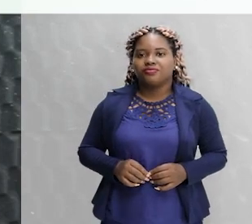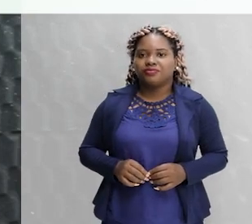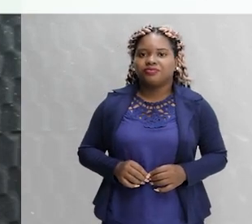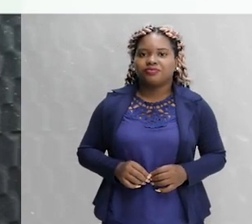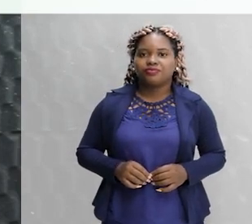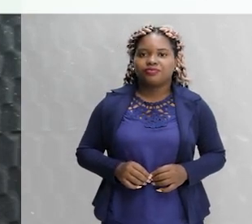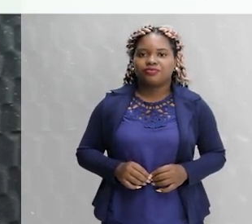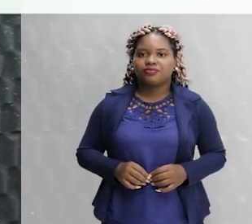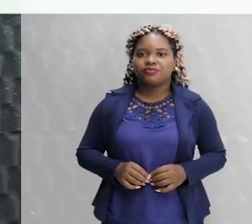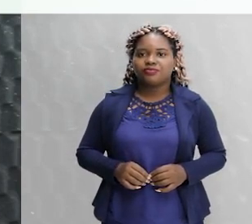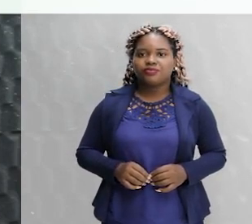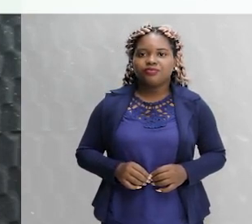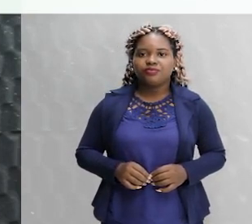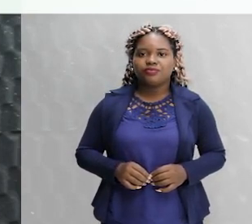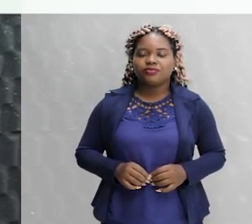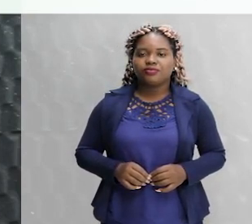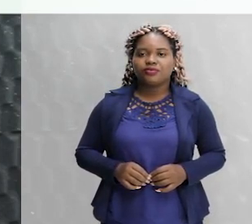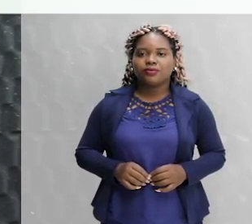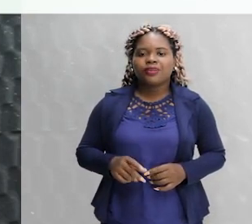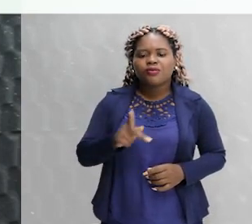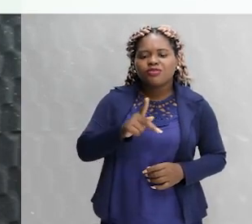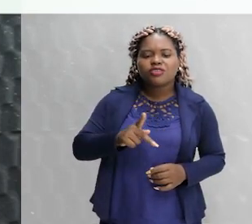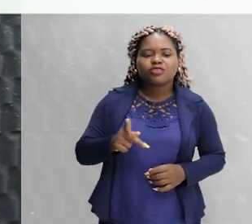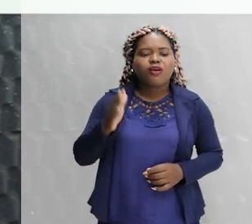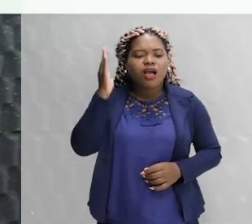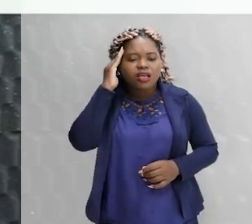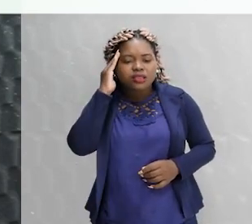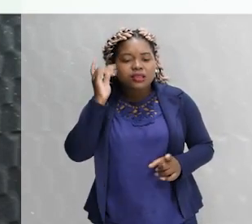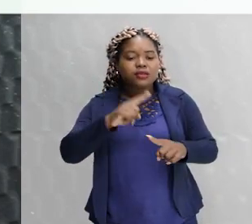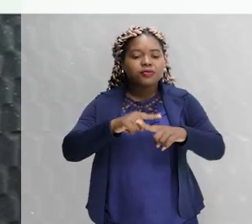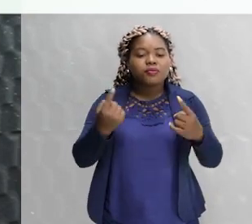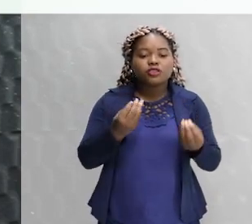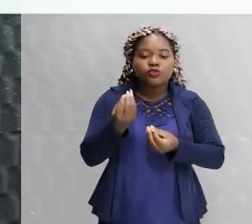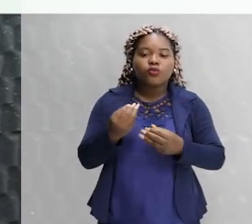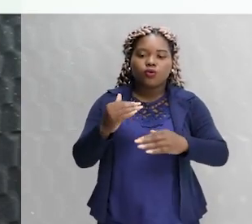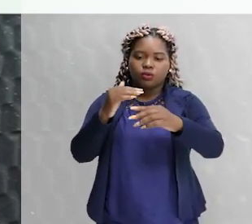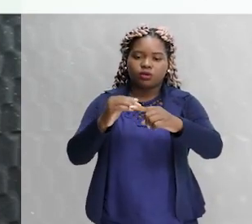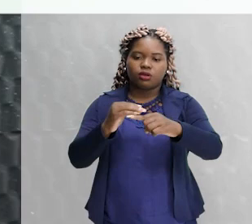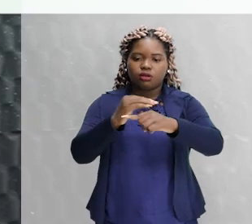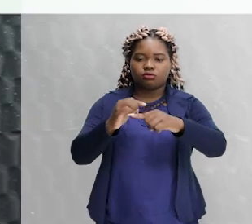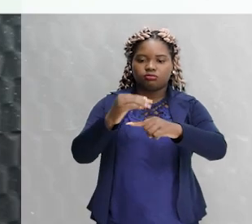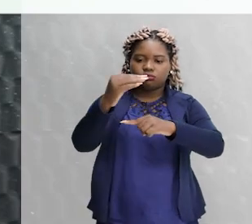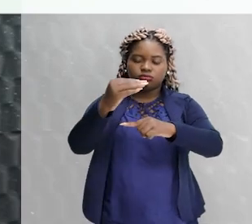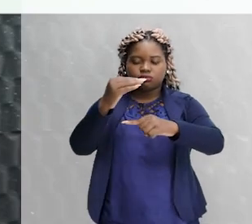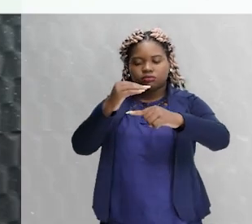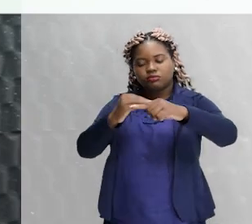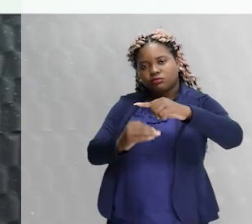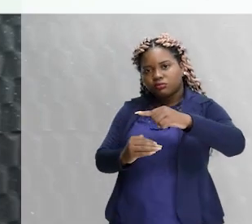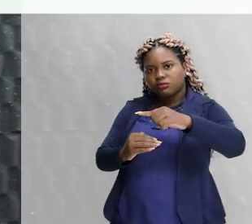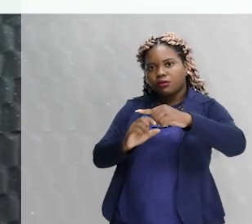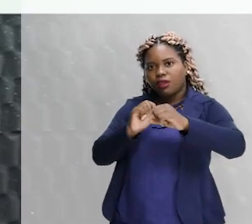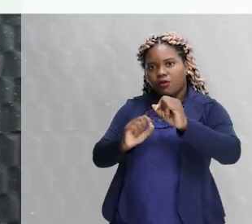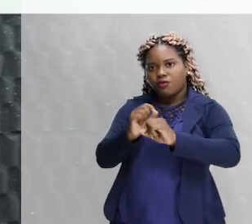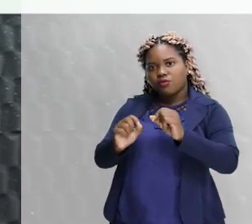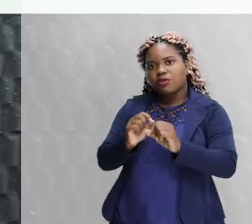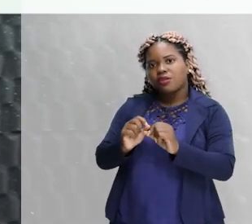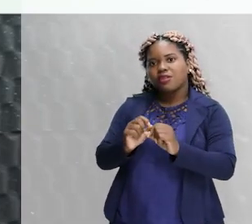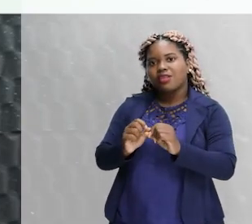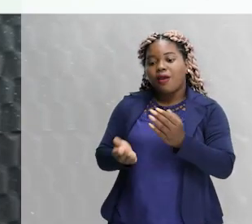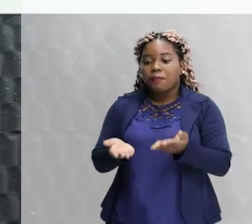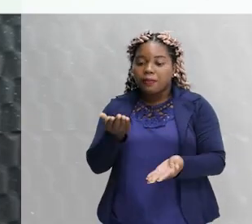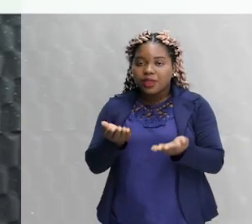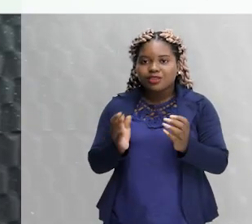respectivo peso. Certo, pessoal? Pessoal, entendi. E embaixo? Embaixo você vai fazer o somatório dos pesos.